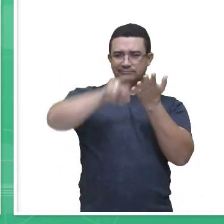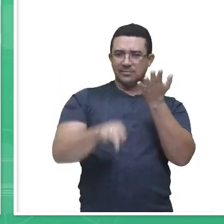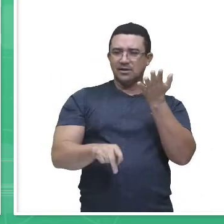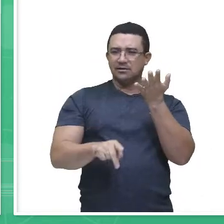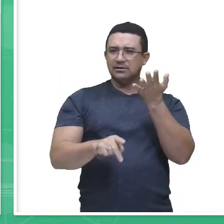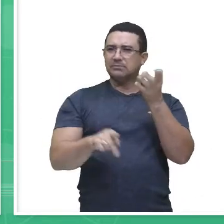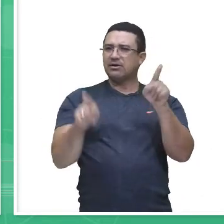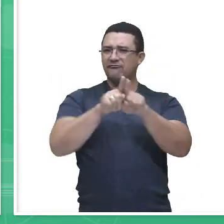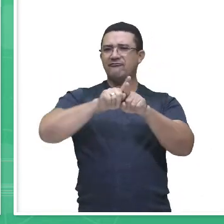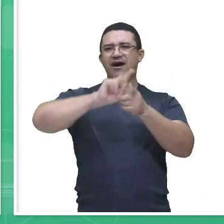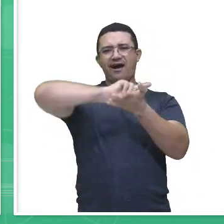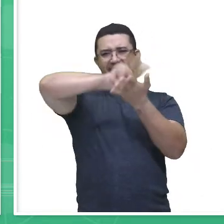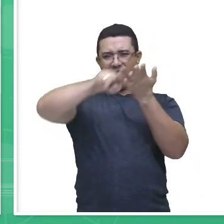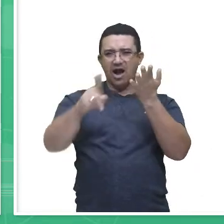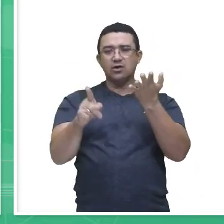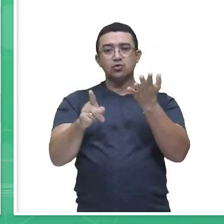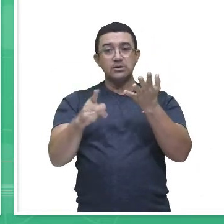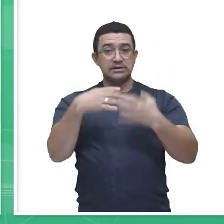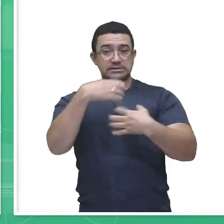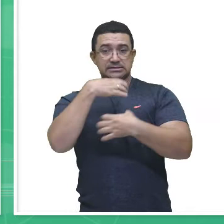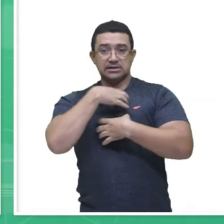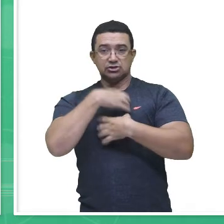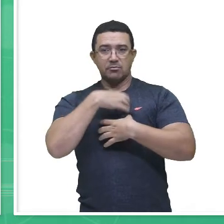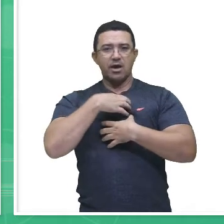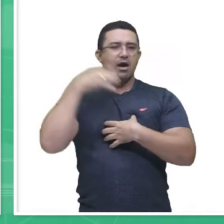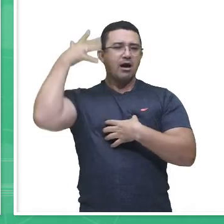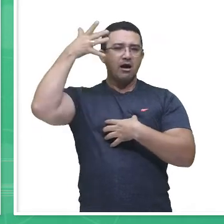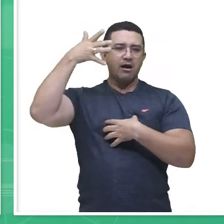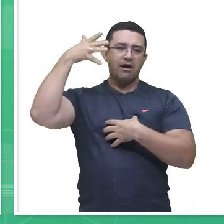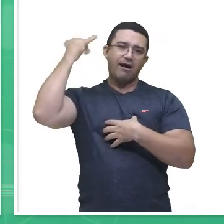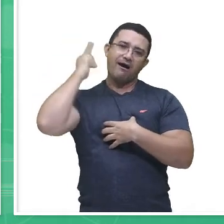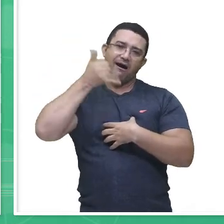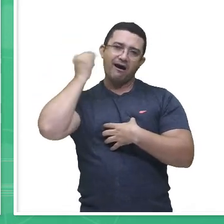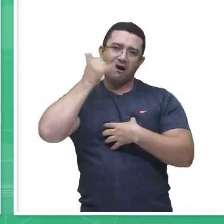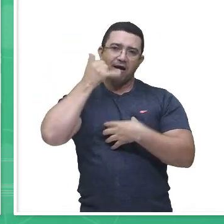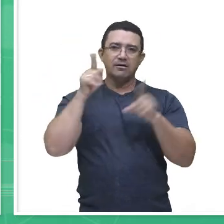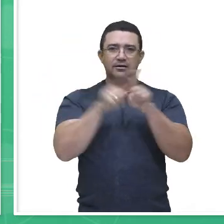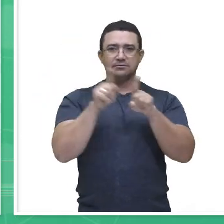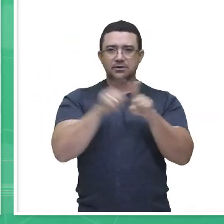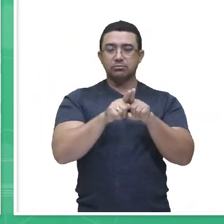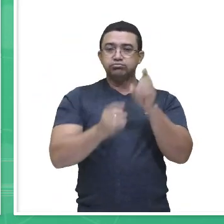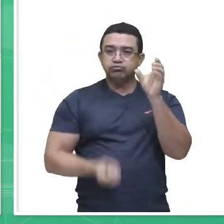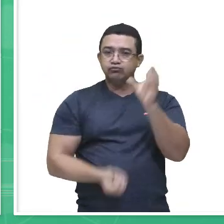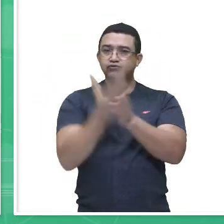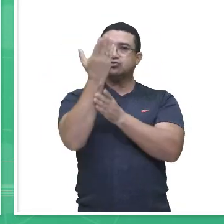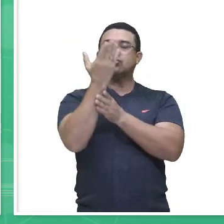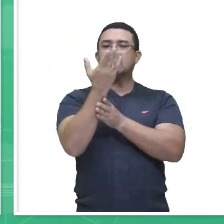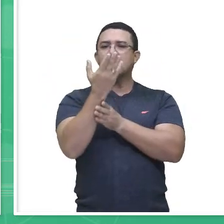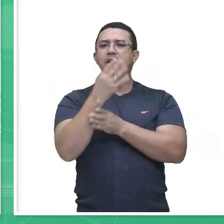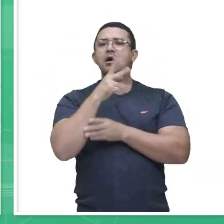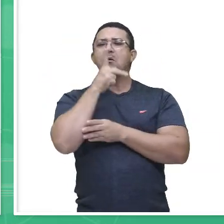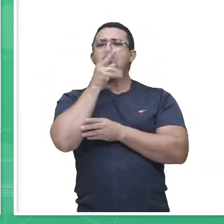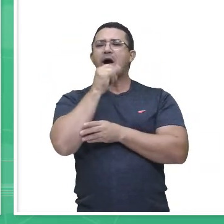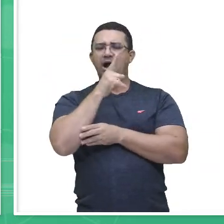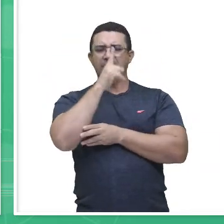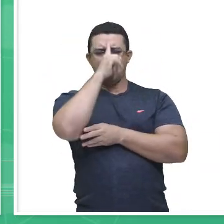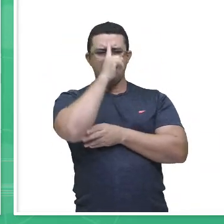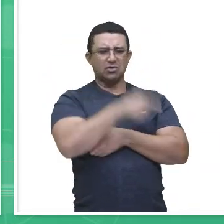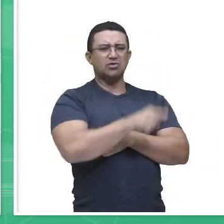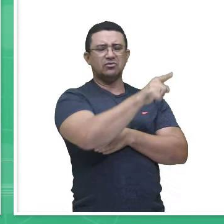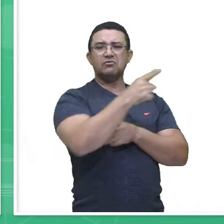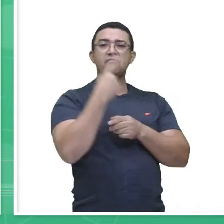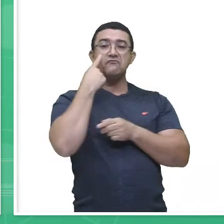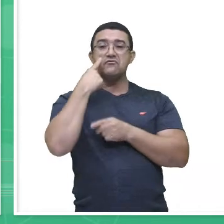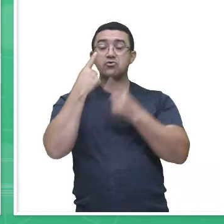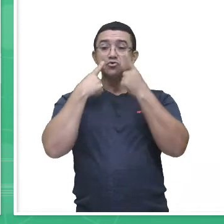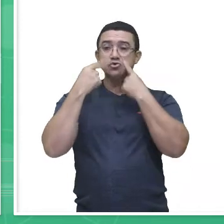múltiplos sentimentos do narrativo, do diálogo, culminando na grandeza da maldição do pai ao filho que chorou na